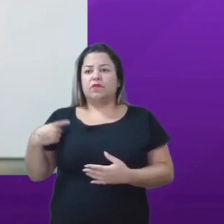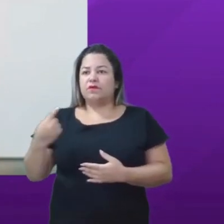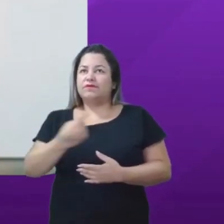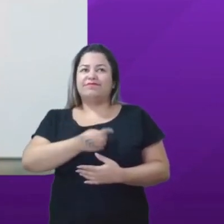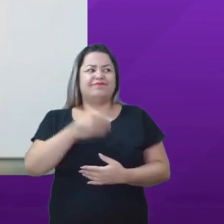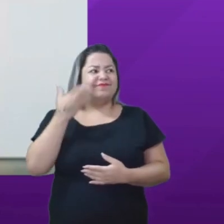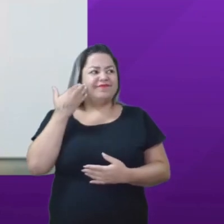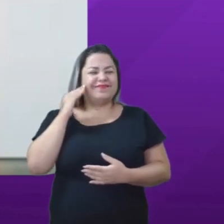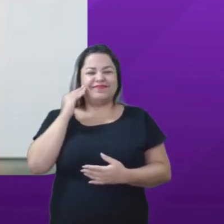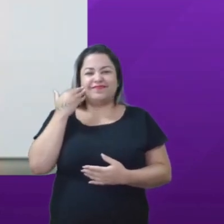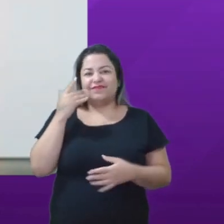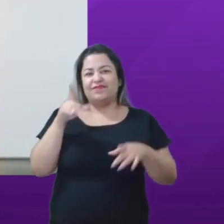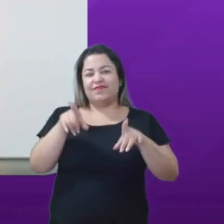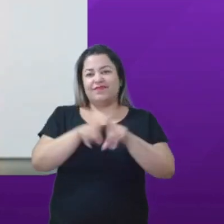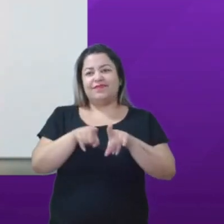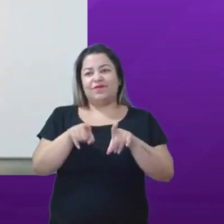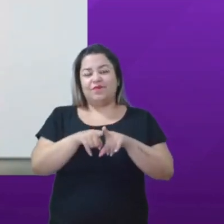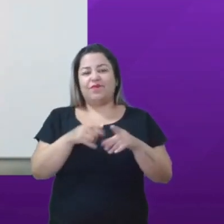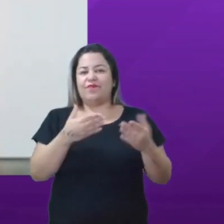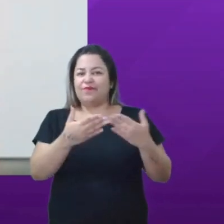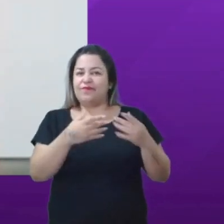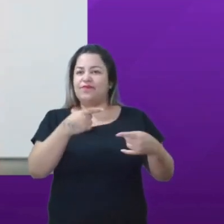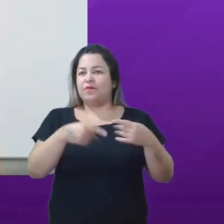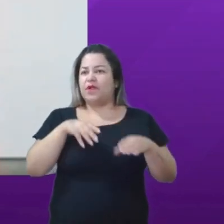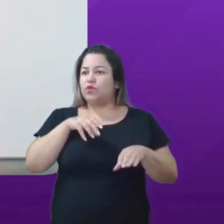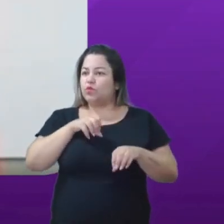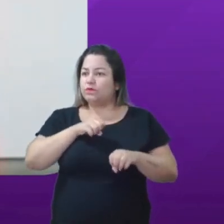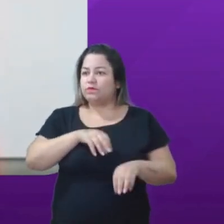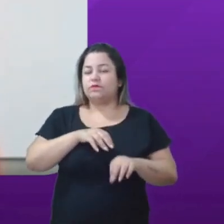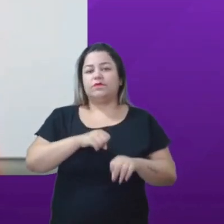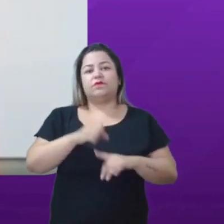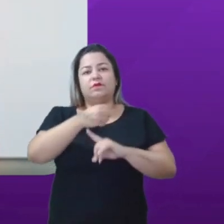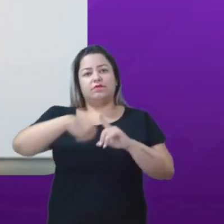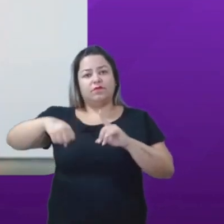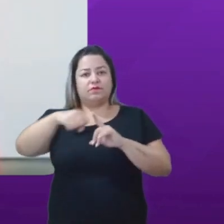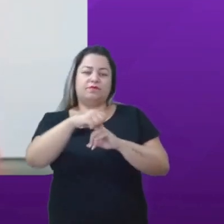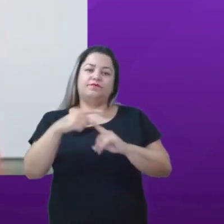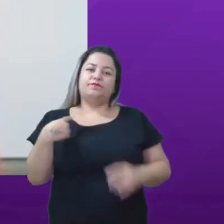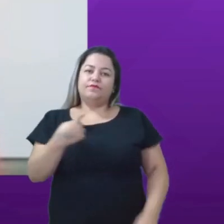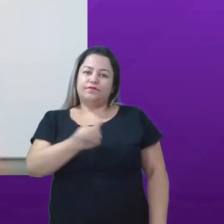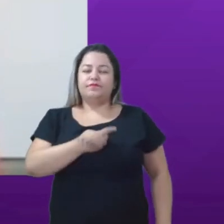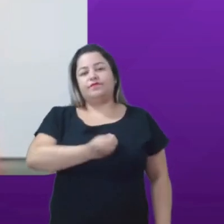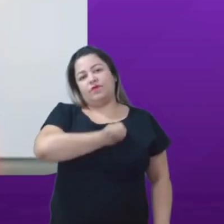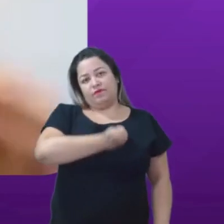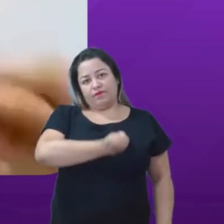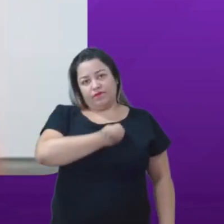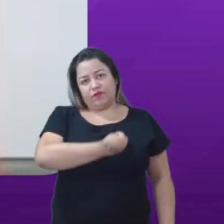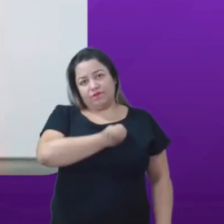entenda que as dinâmicas de formação dessa sociedade em que a gente vive,